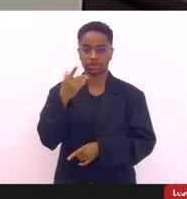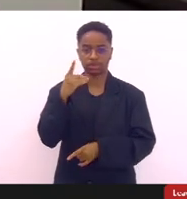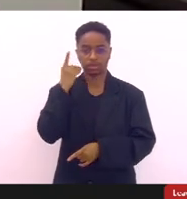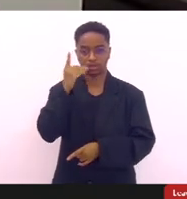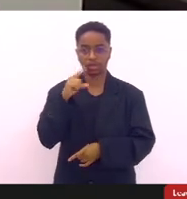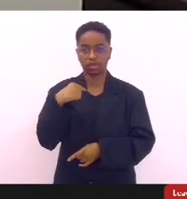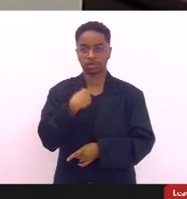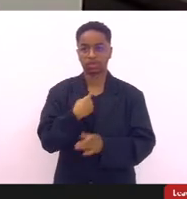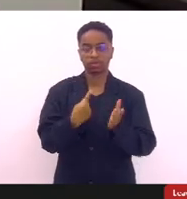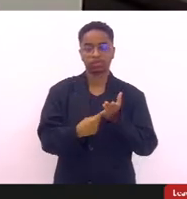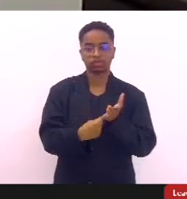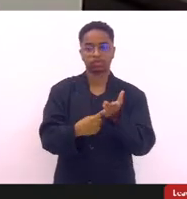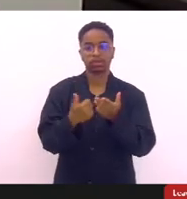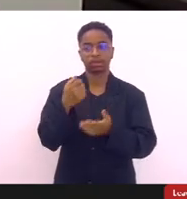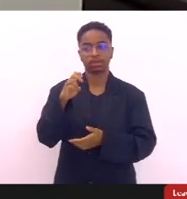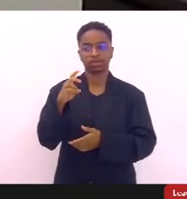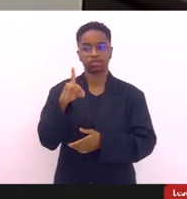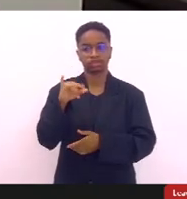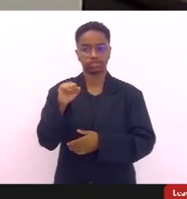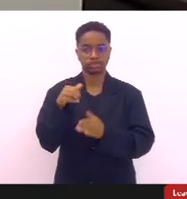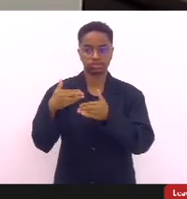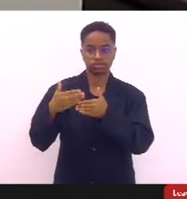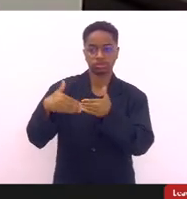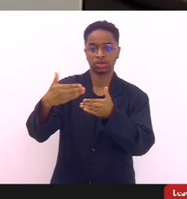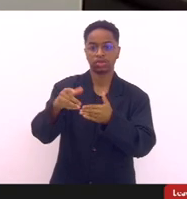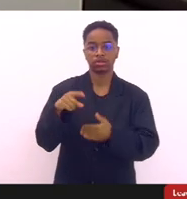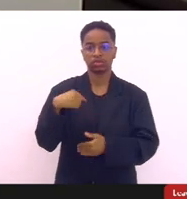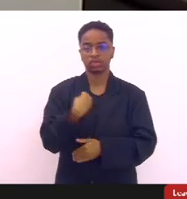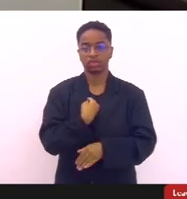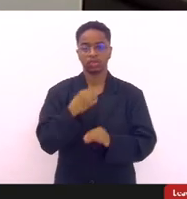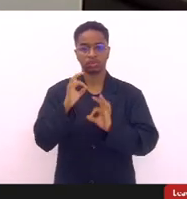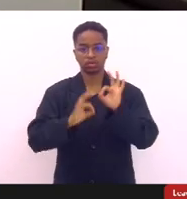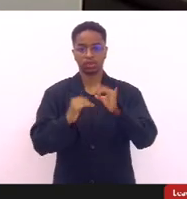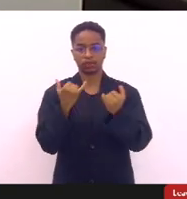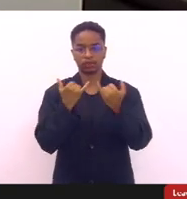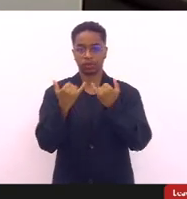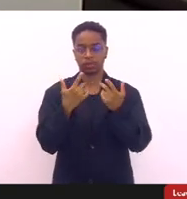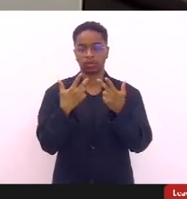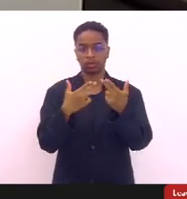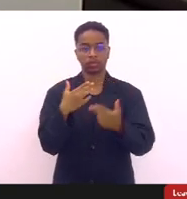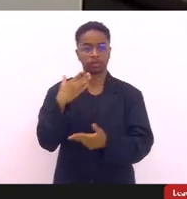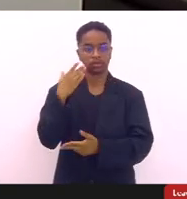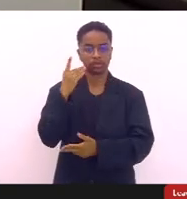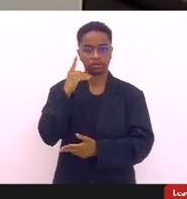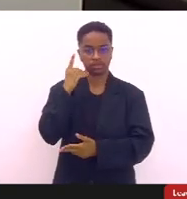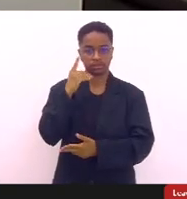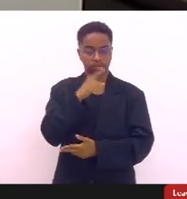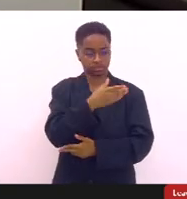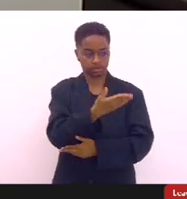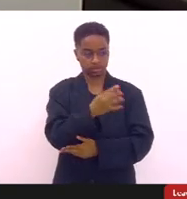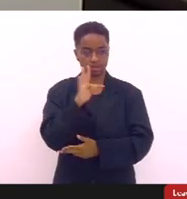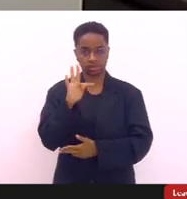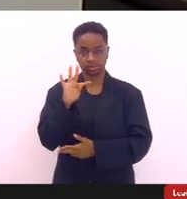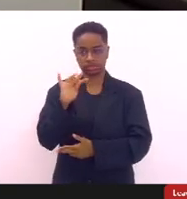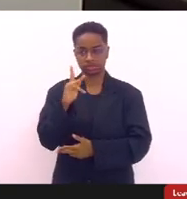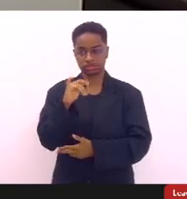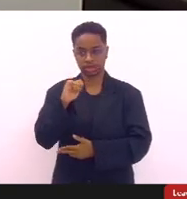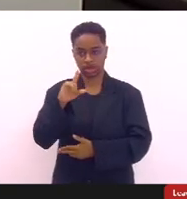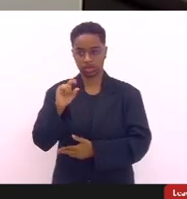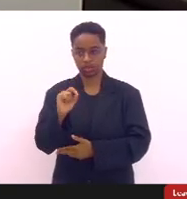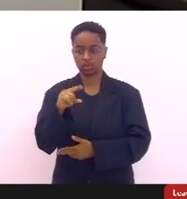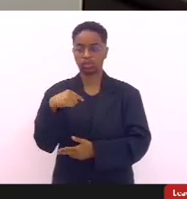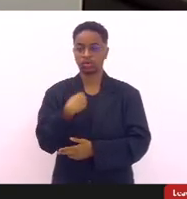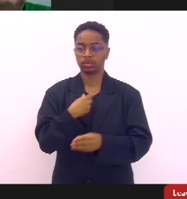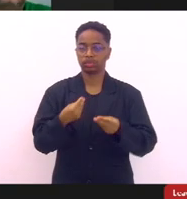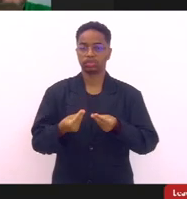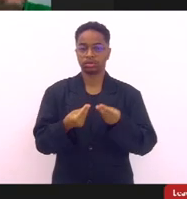gente possa ter as informações na linha do que foi abordado pelo doutor Tiago, pedindo desde já, tá, doutor Tiago? Você vai receber